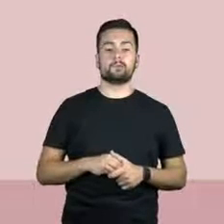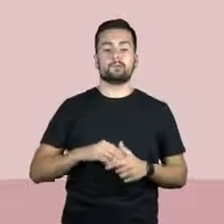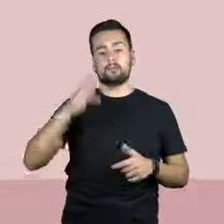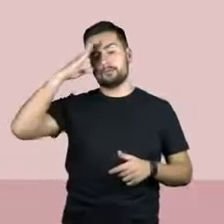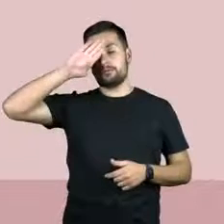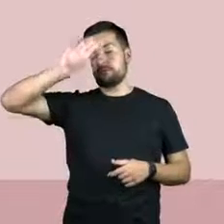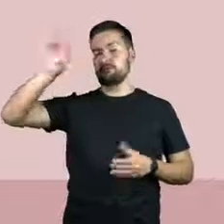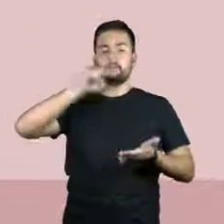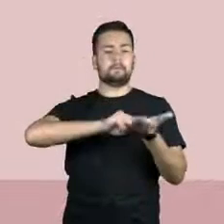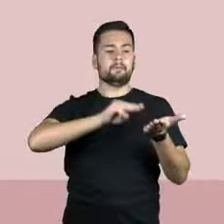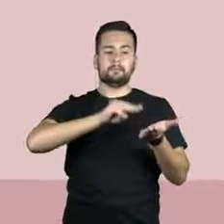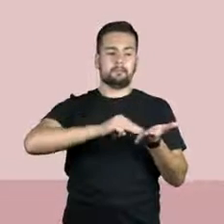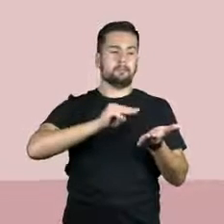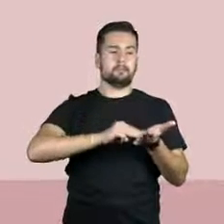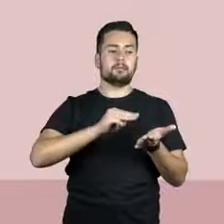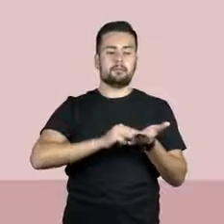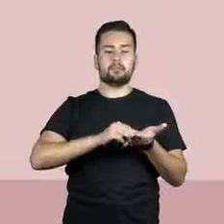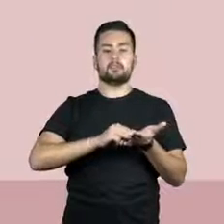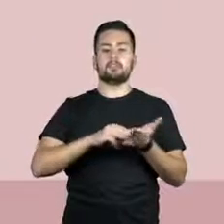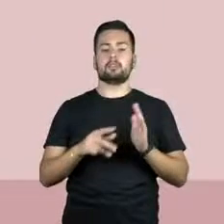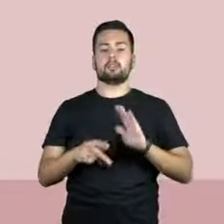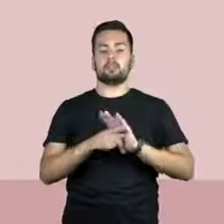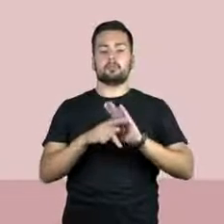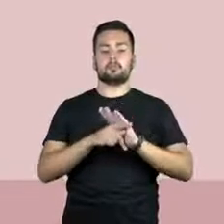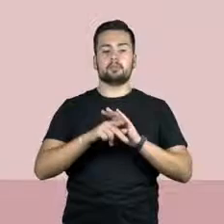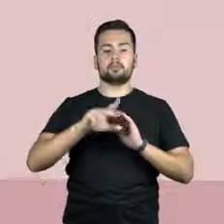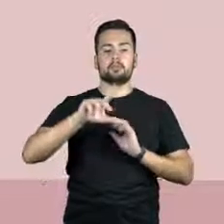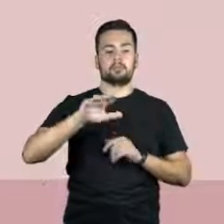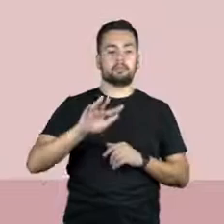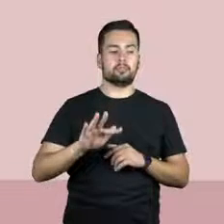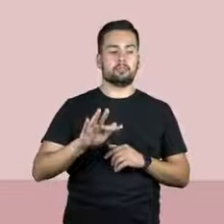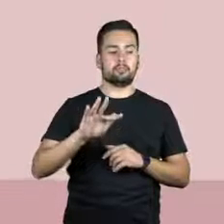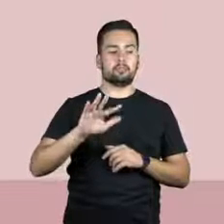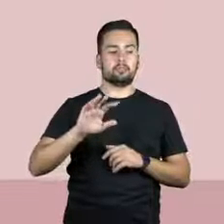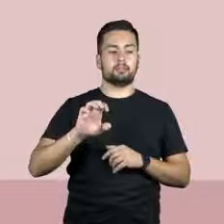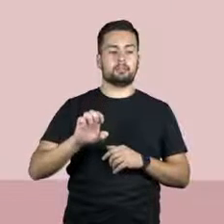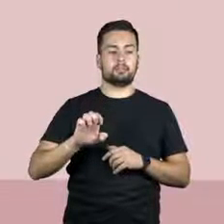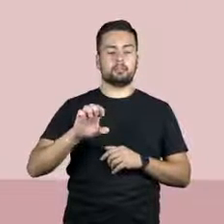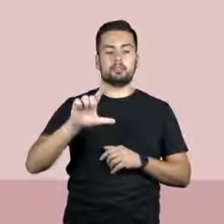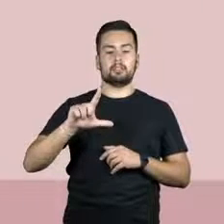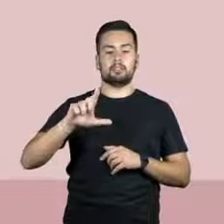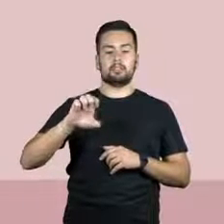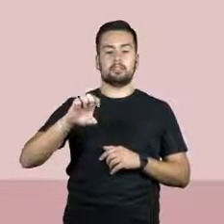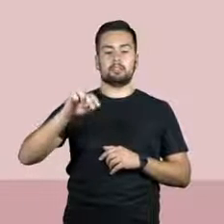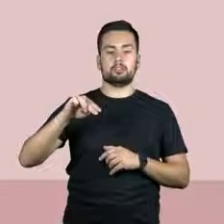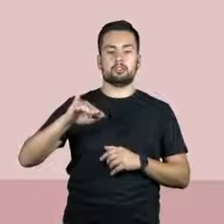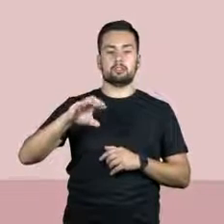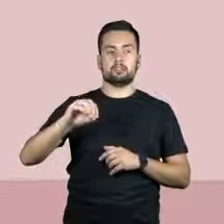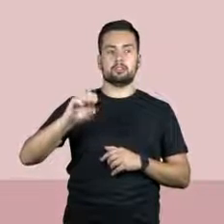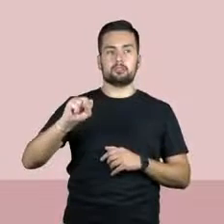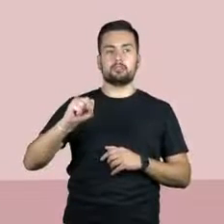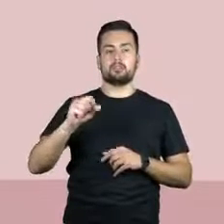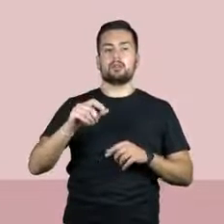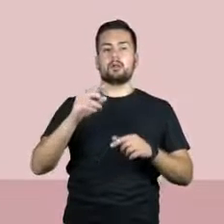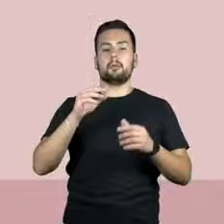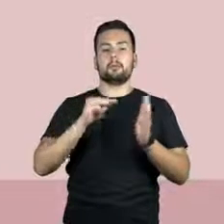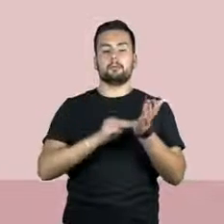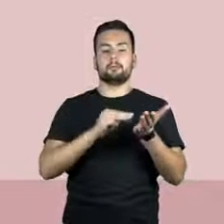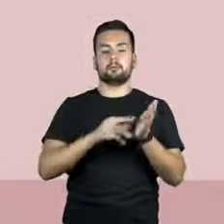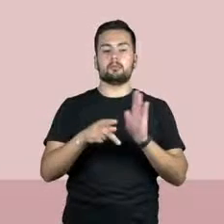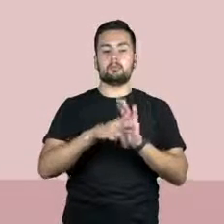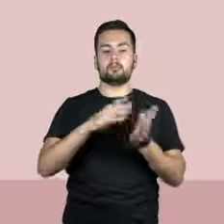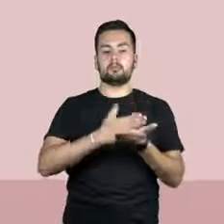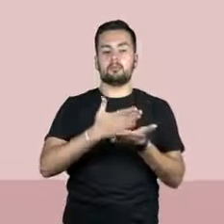principais métodos, é o método de Felênios, também conhecido como método ordinário das fatias, é o método das fatias. Tá? O